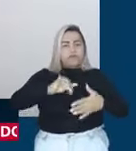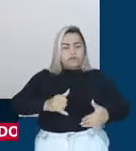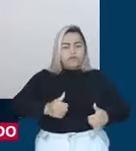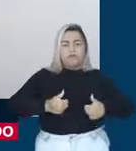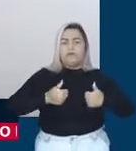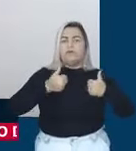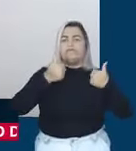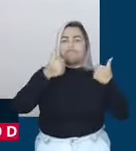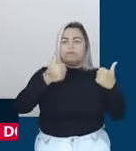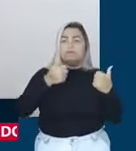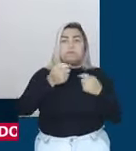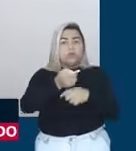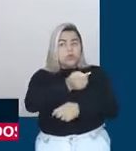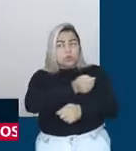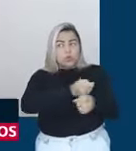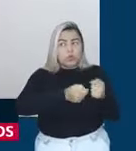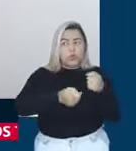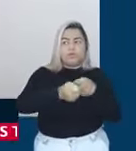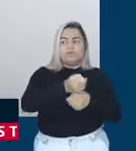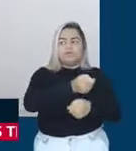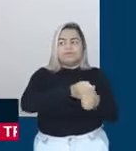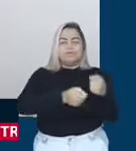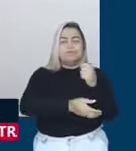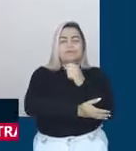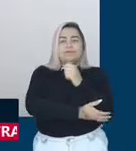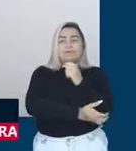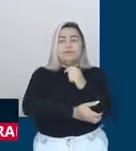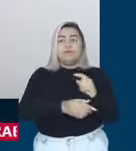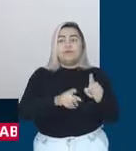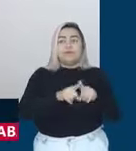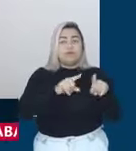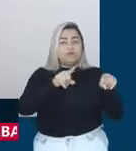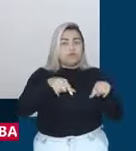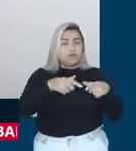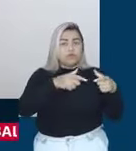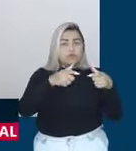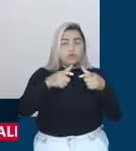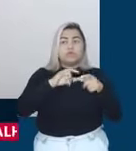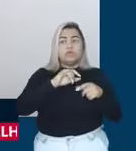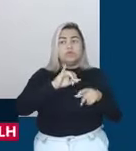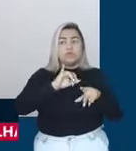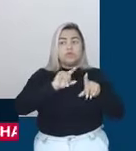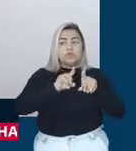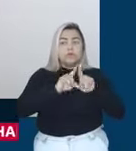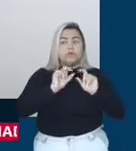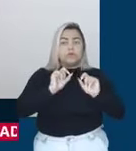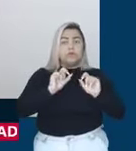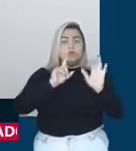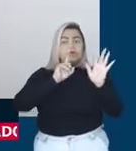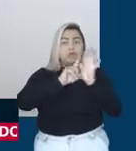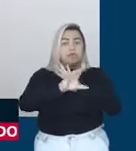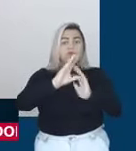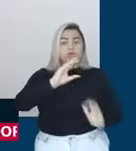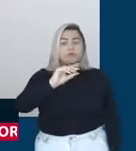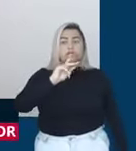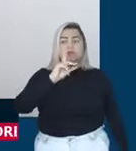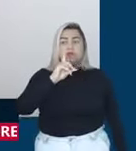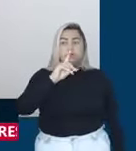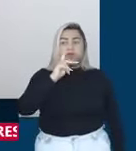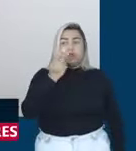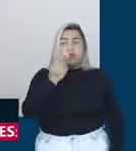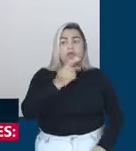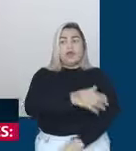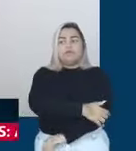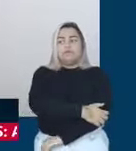a economia e vai ajudar os setores mais vulneráveis. Mas você perguntou mesmo, é da CDH. Então, depois